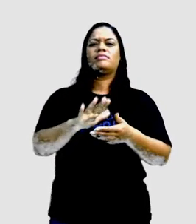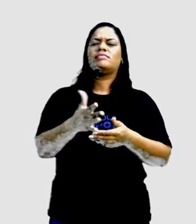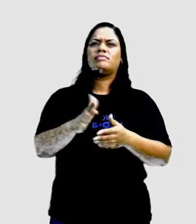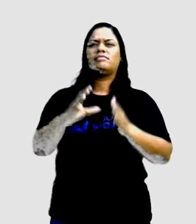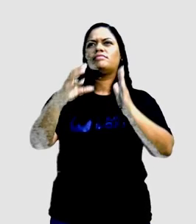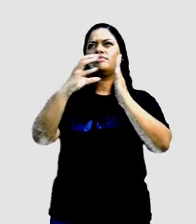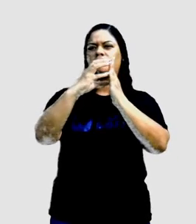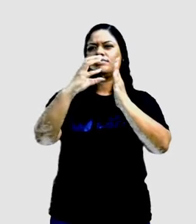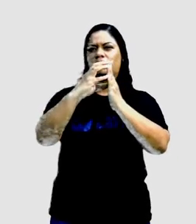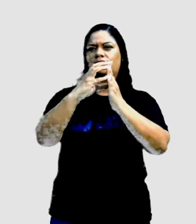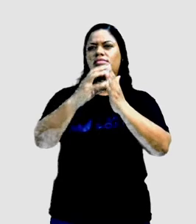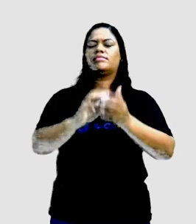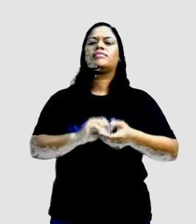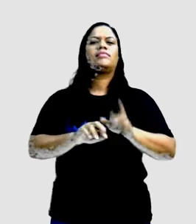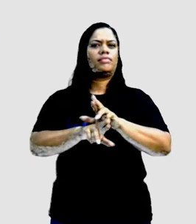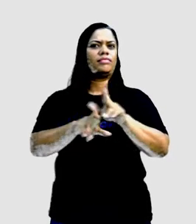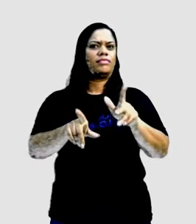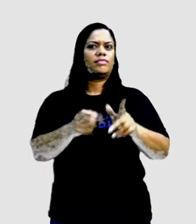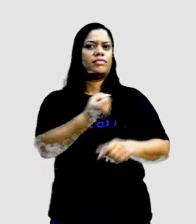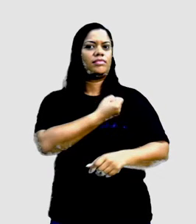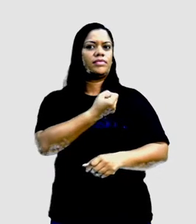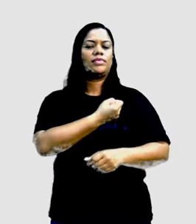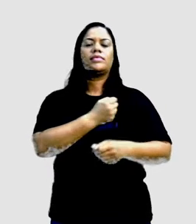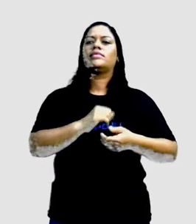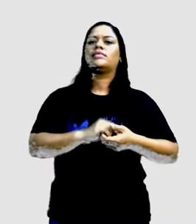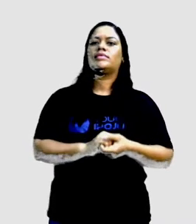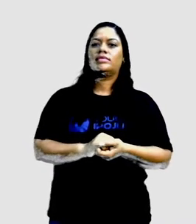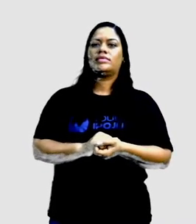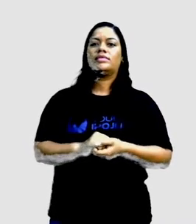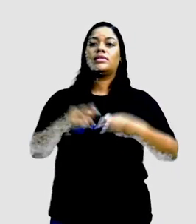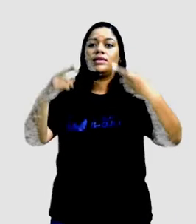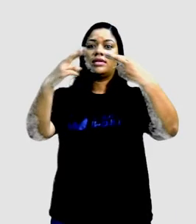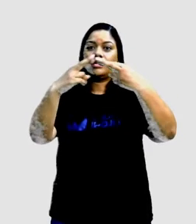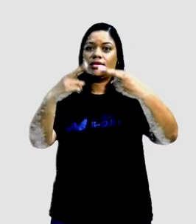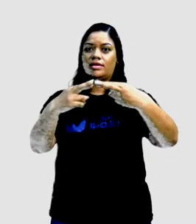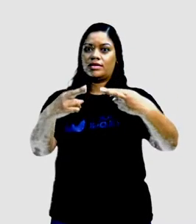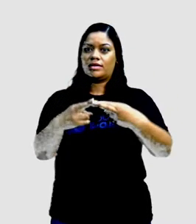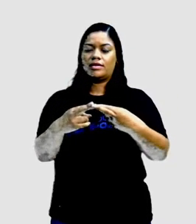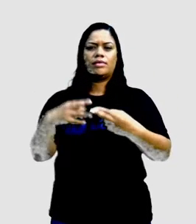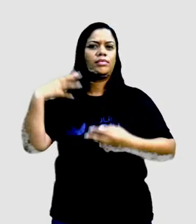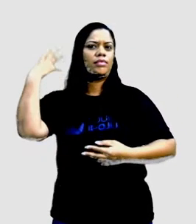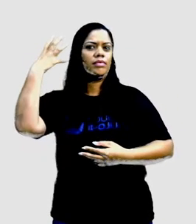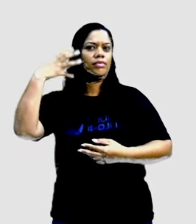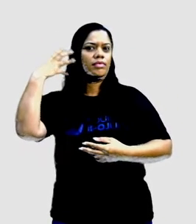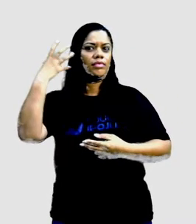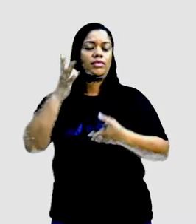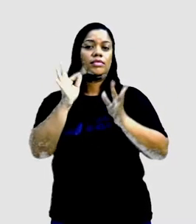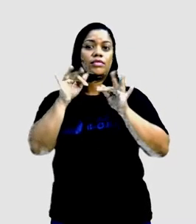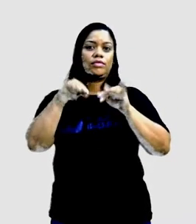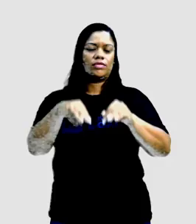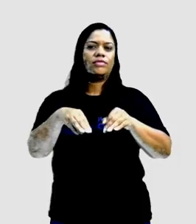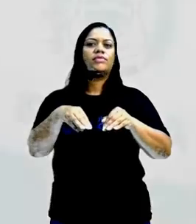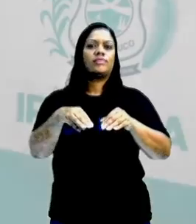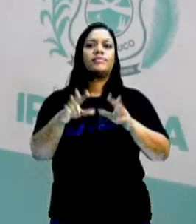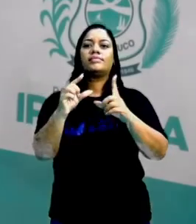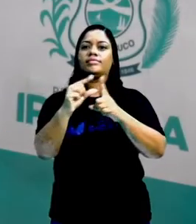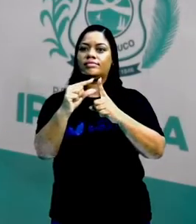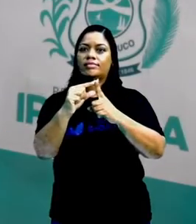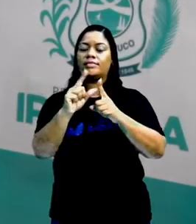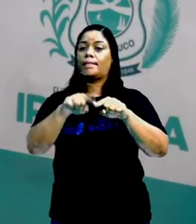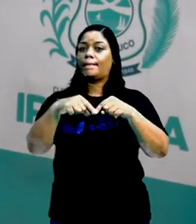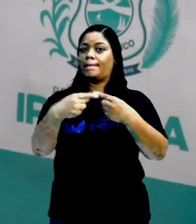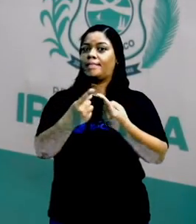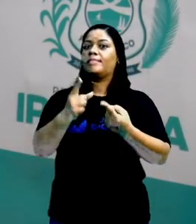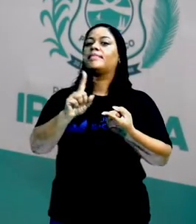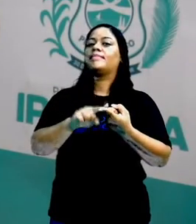cada estrofe. A rima é a igualdade ou a semelhança de sons no final da palavra, mas a gente